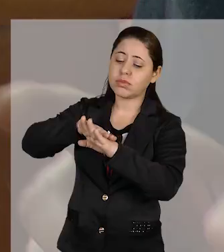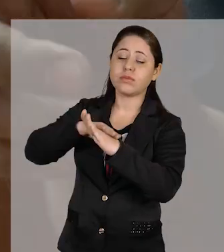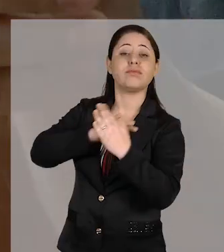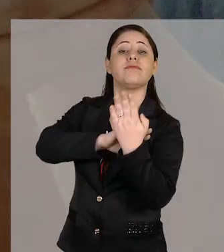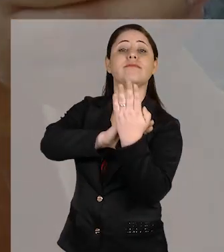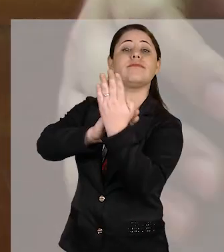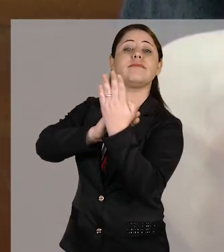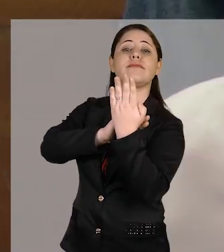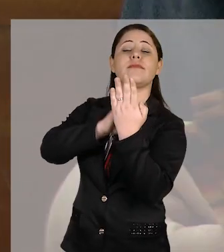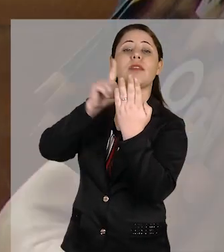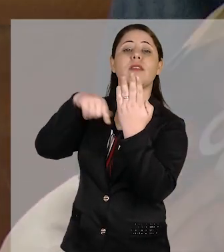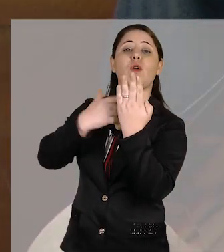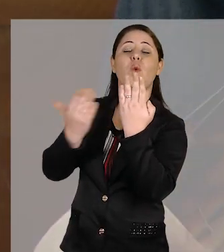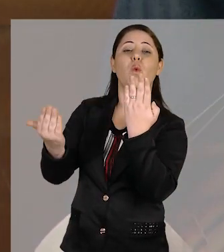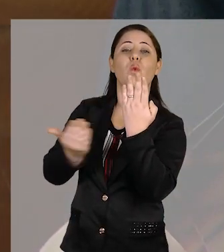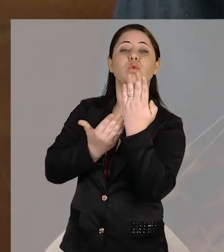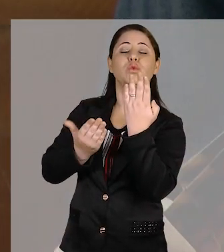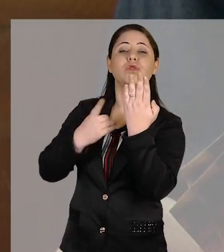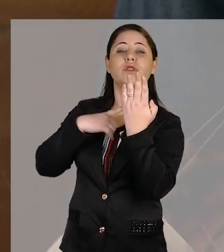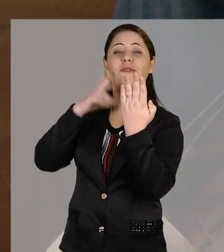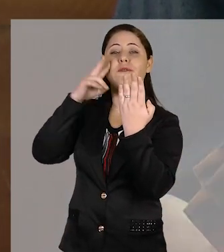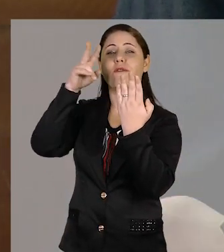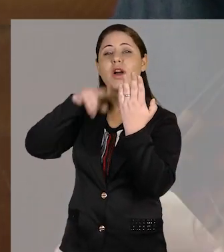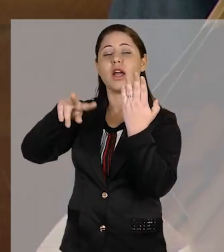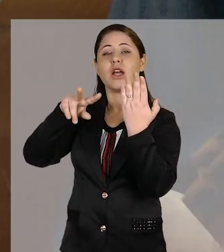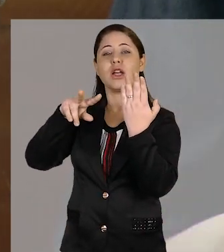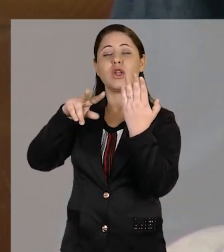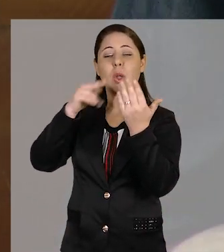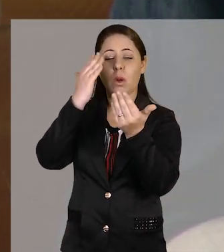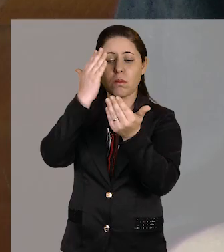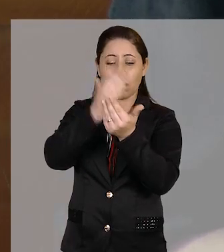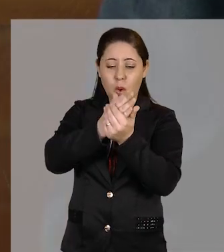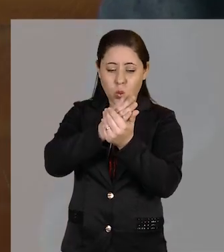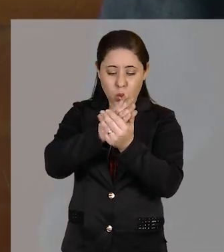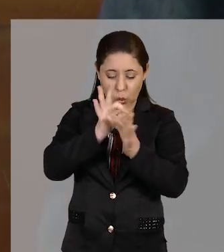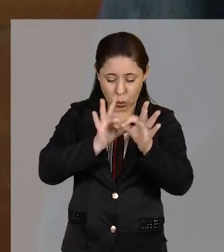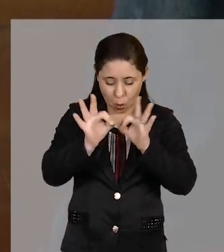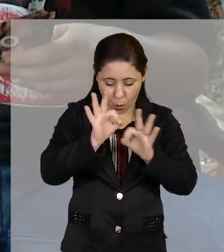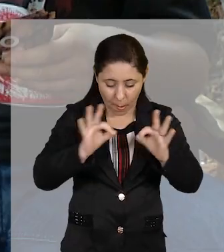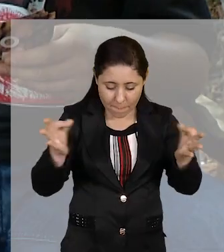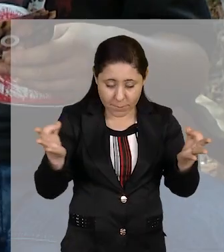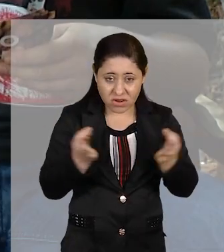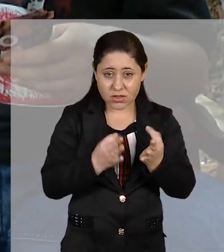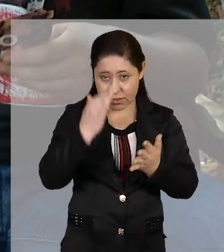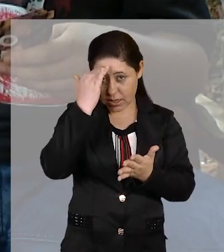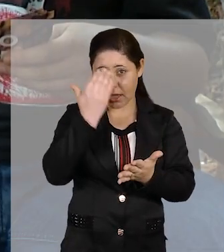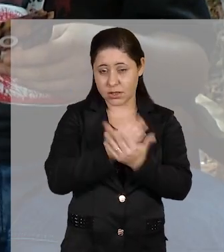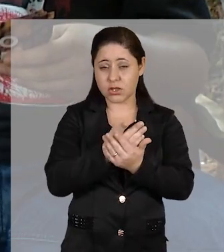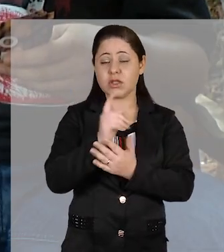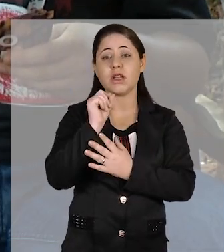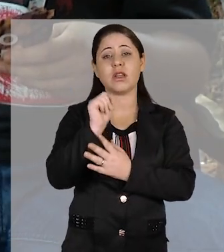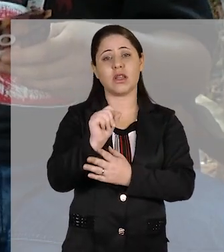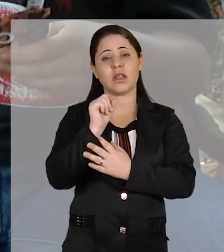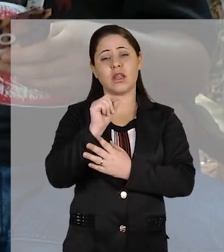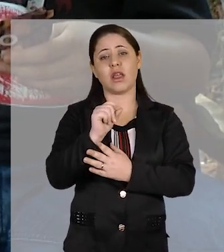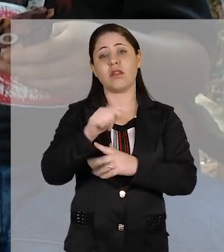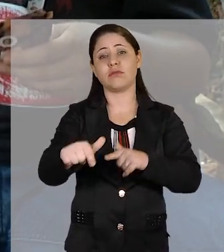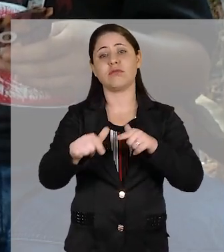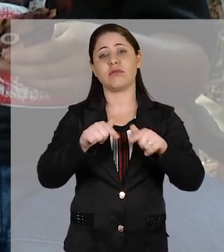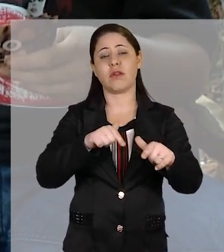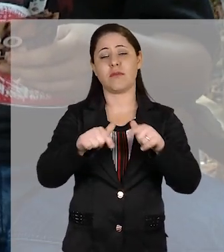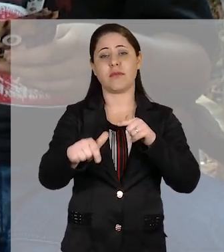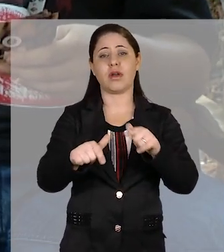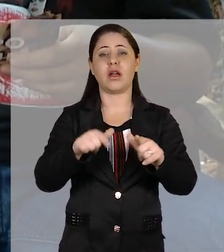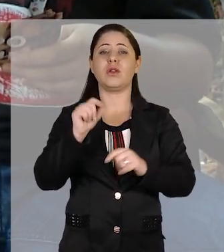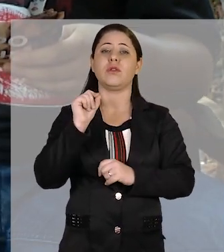nossos telespectadores, né. Hoje, vendo todo o conjunto, né, você acredita que é um